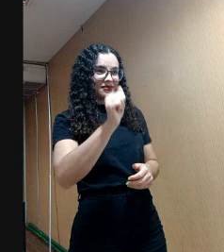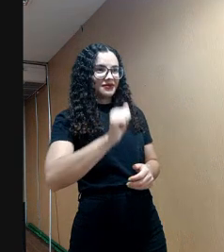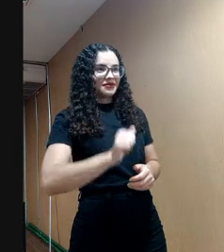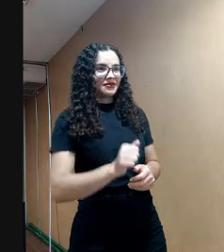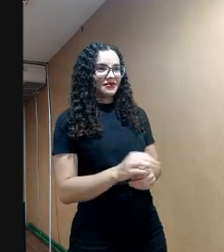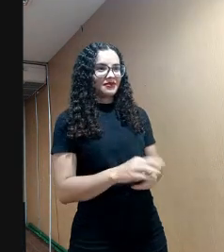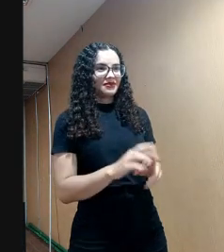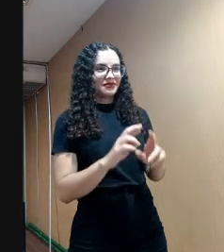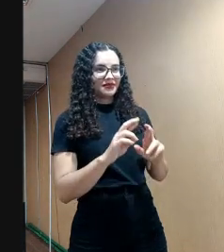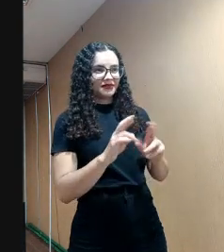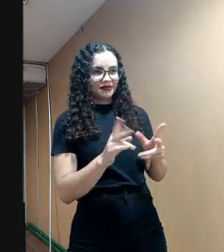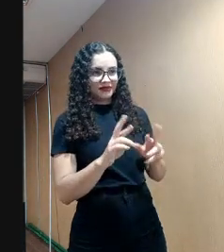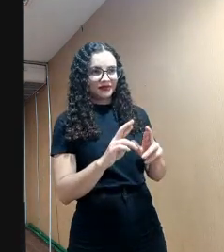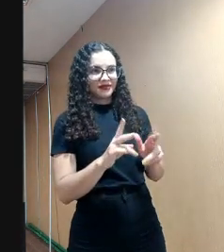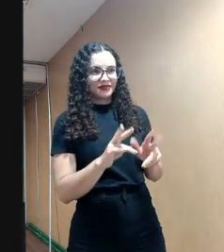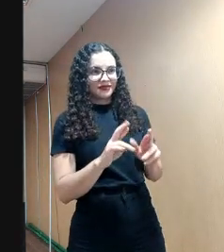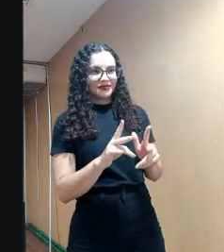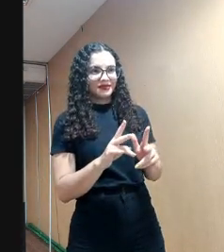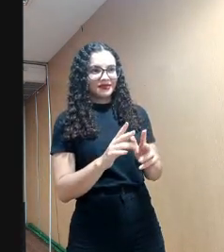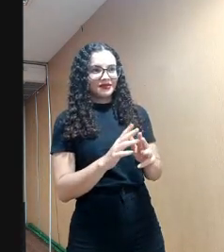as autoridades na mesa,